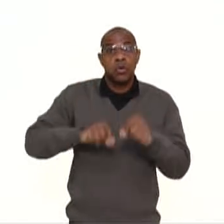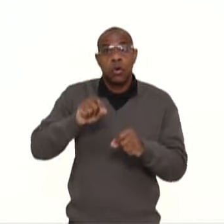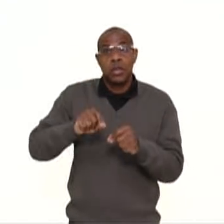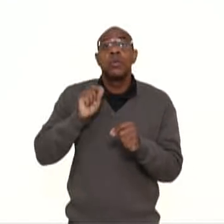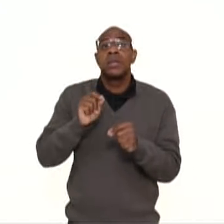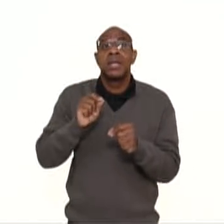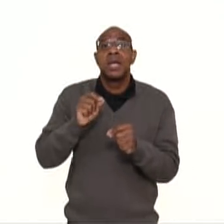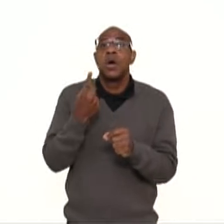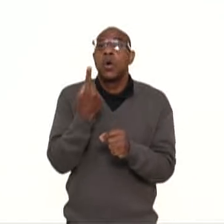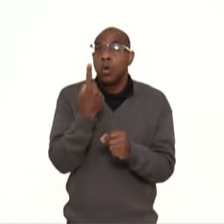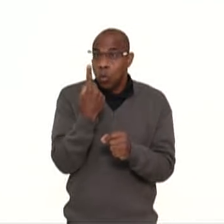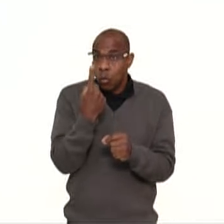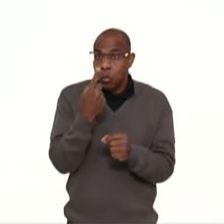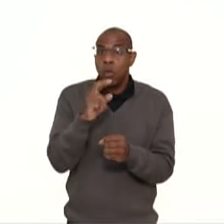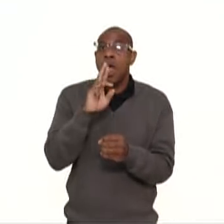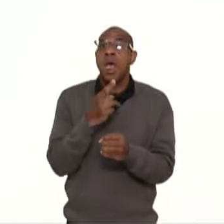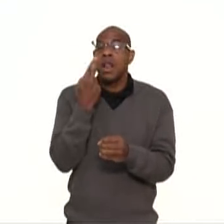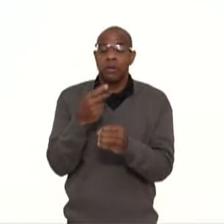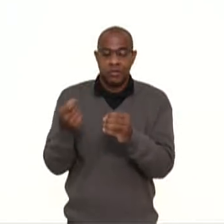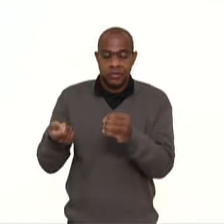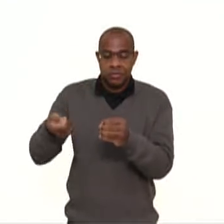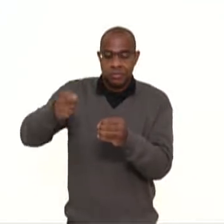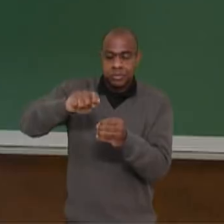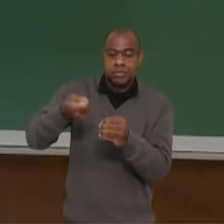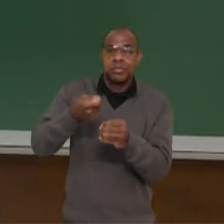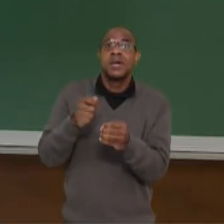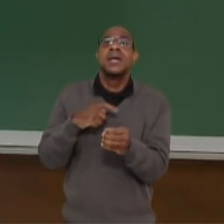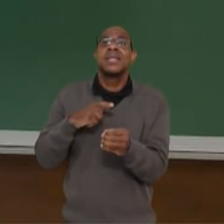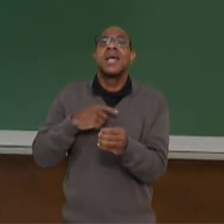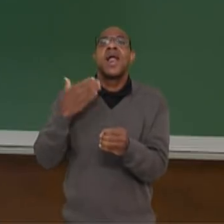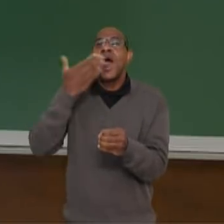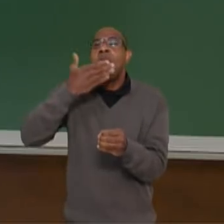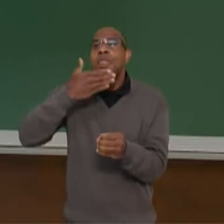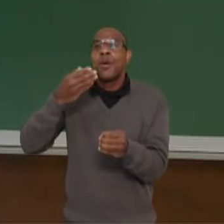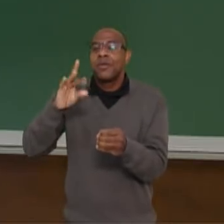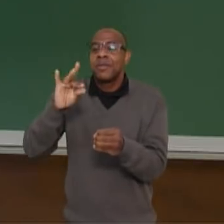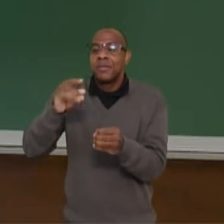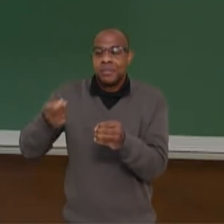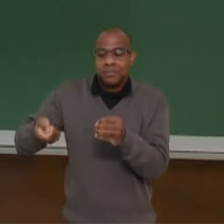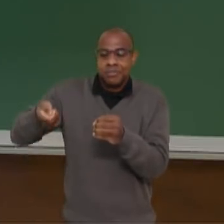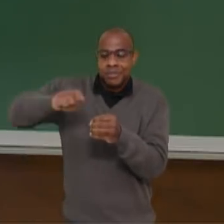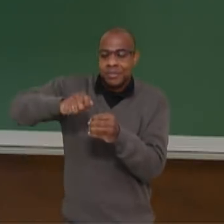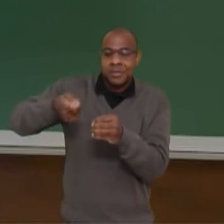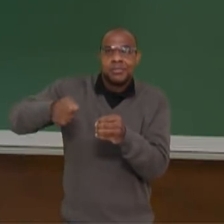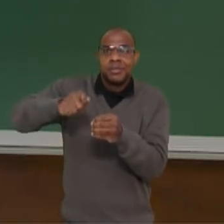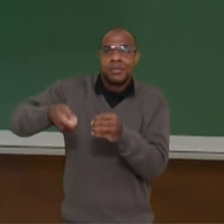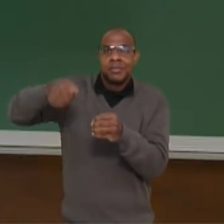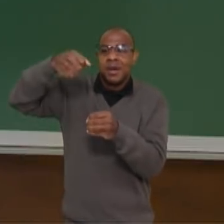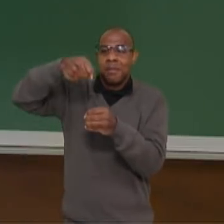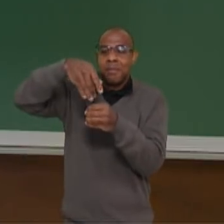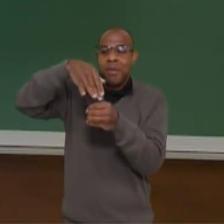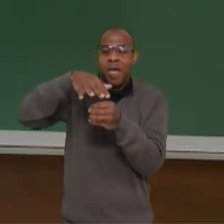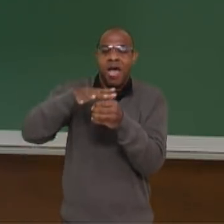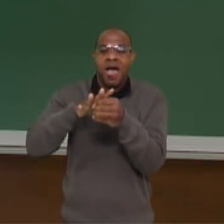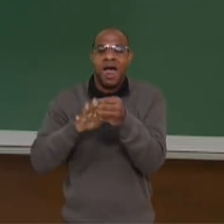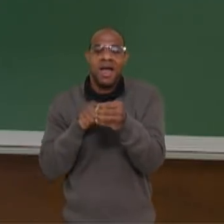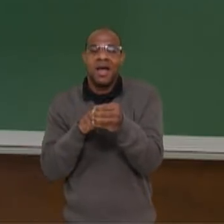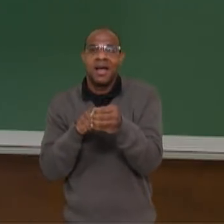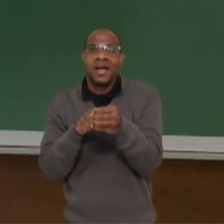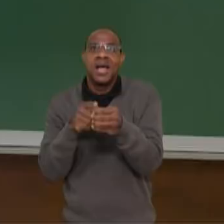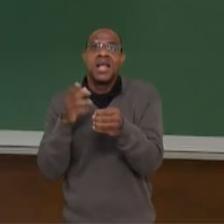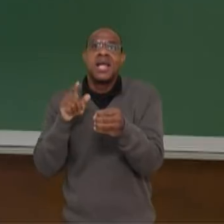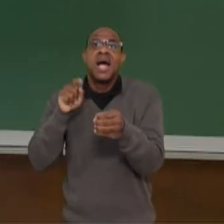chocolate? Então, se um cliente vai lá na loja e ele vai comprar uma bolinha de sorvete e uma calda, qual é a chance desse